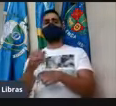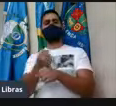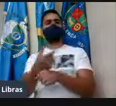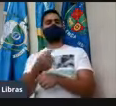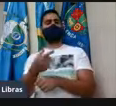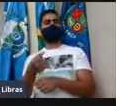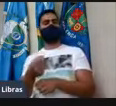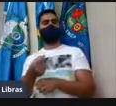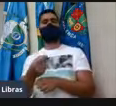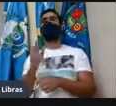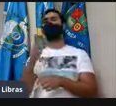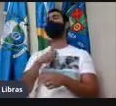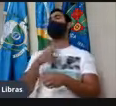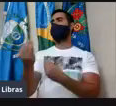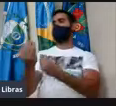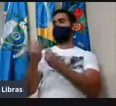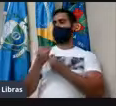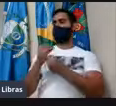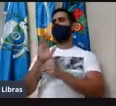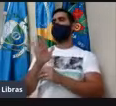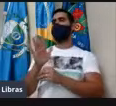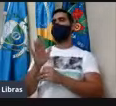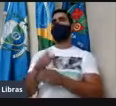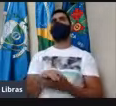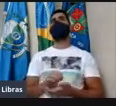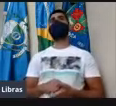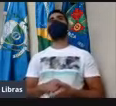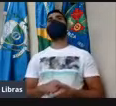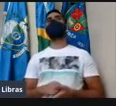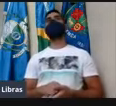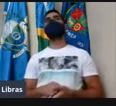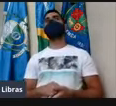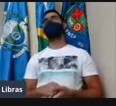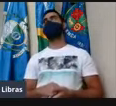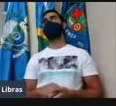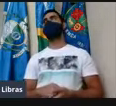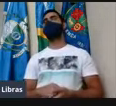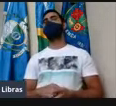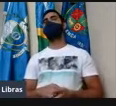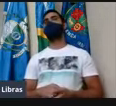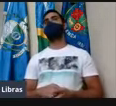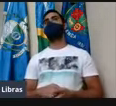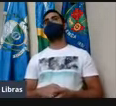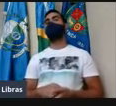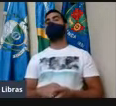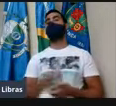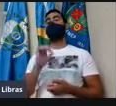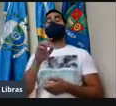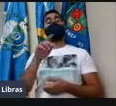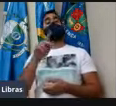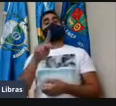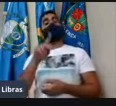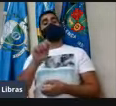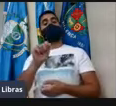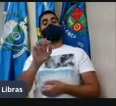2020, foi repassada. A parte patronal. A laboral. A patronal. A patronal. Patronal,